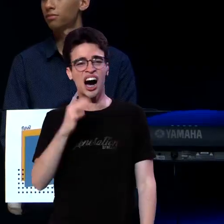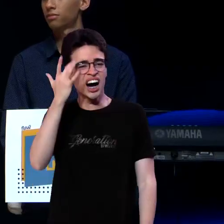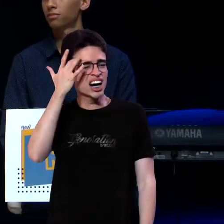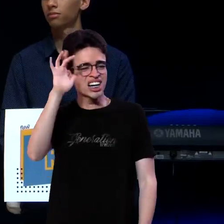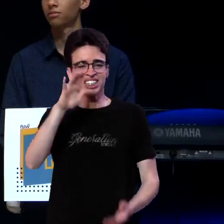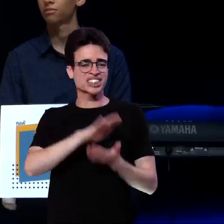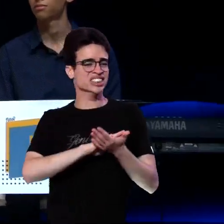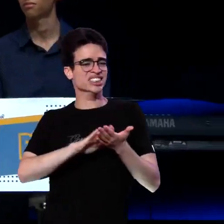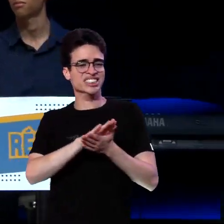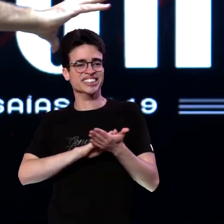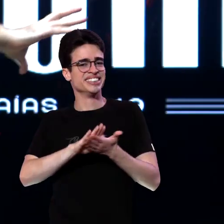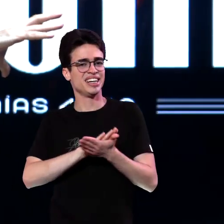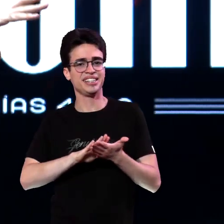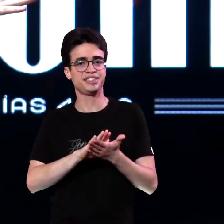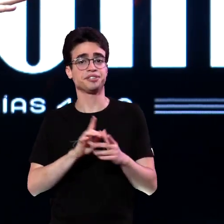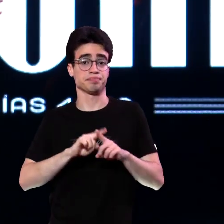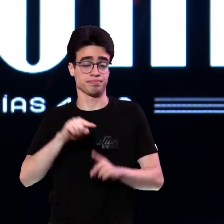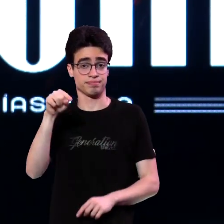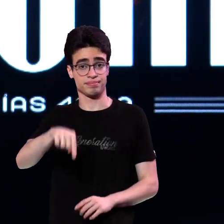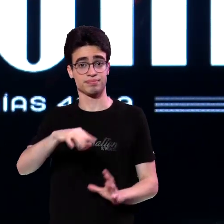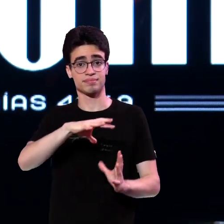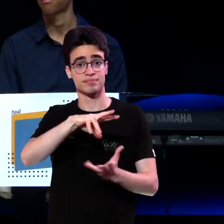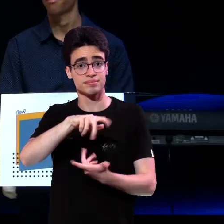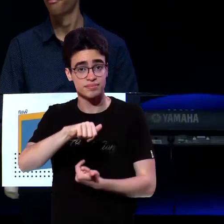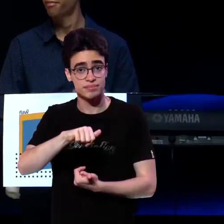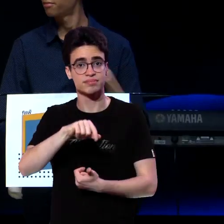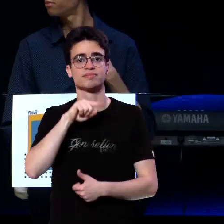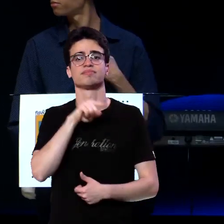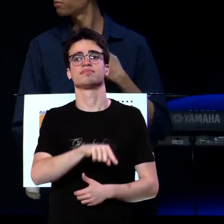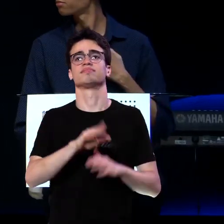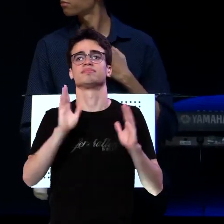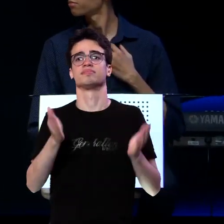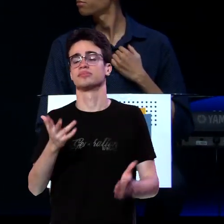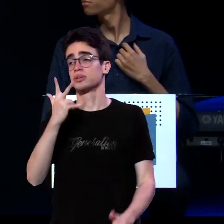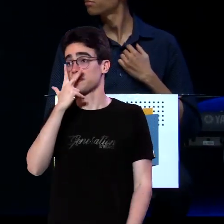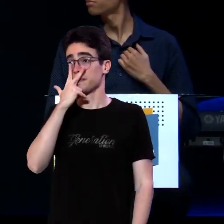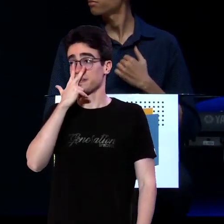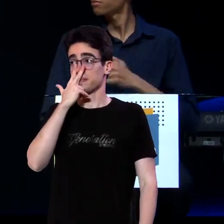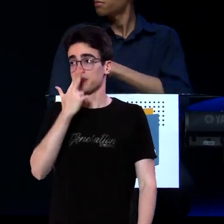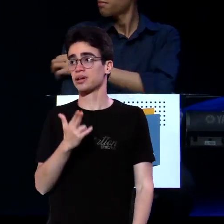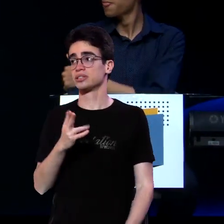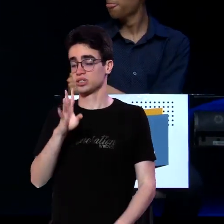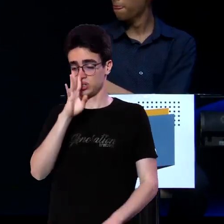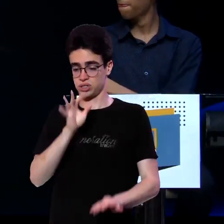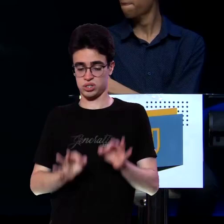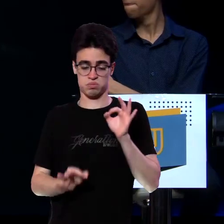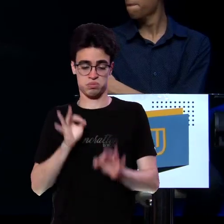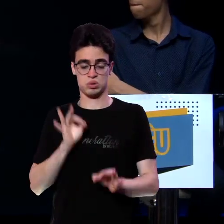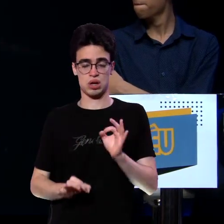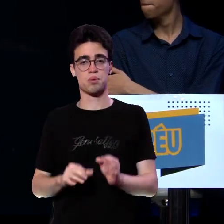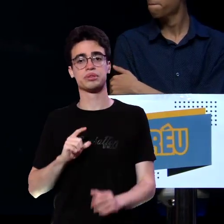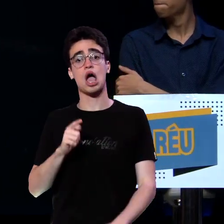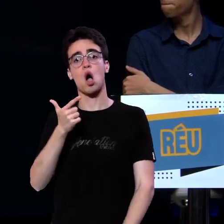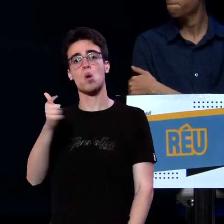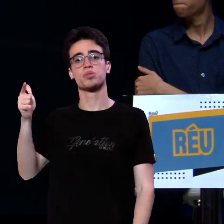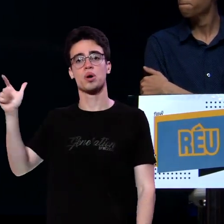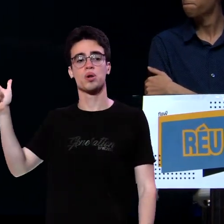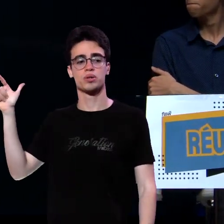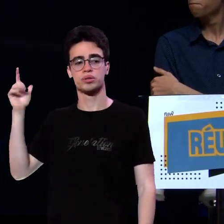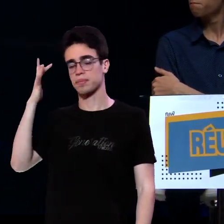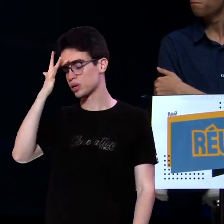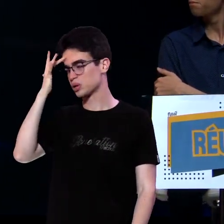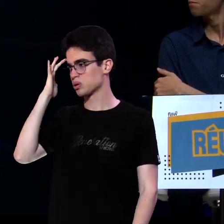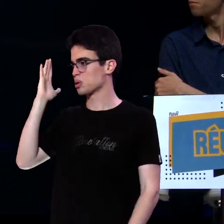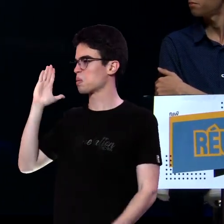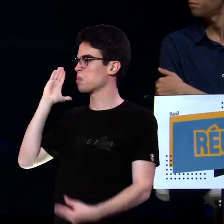céus, mas aqui na terra, ele já se sentia num tribunal de outras pessoas apontando o dedo para ele, falando